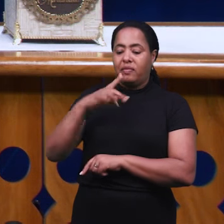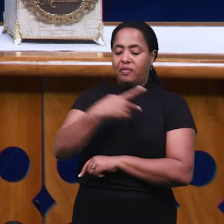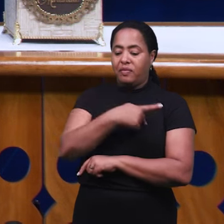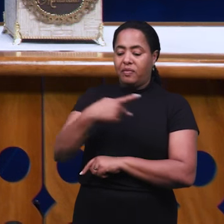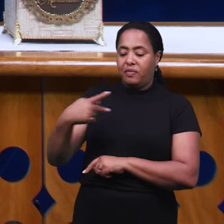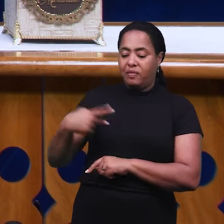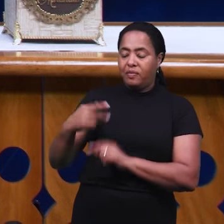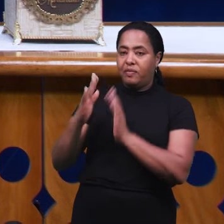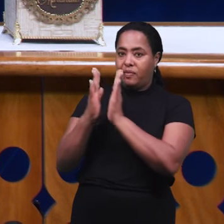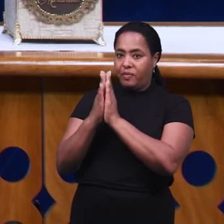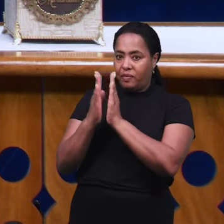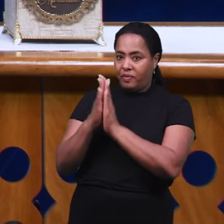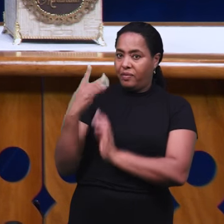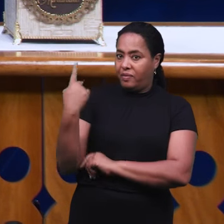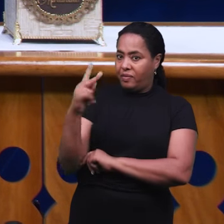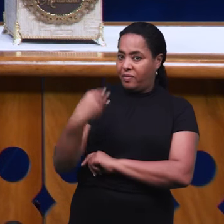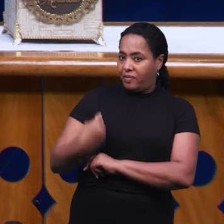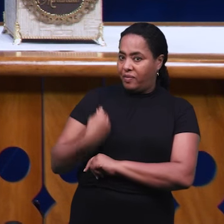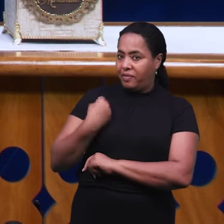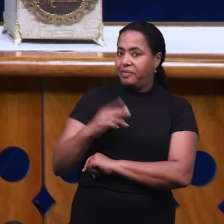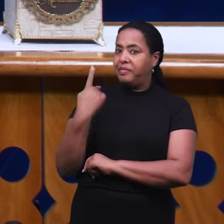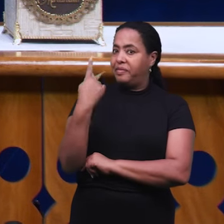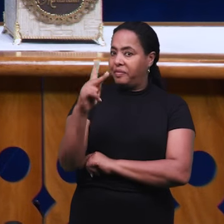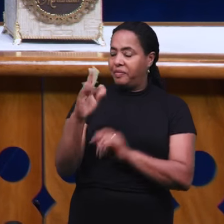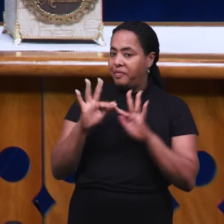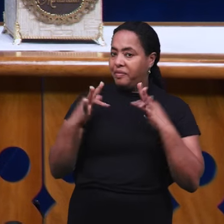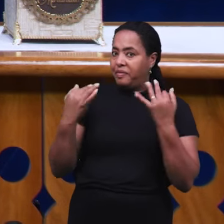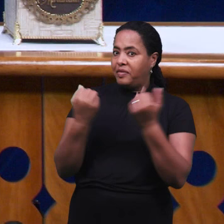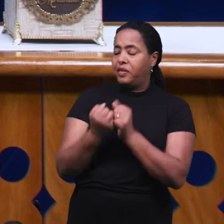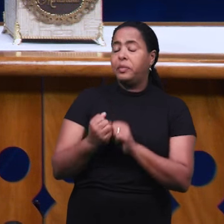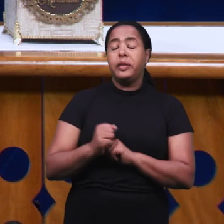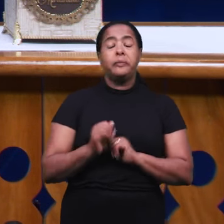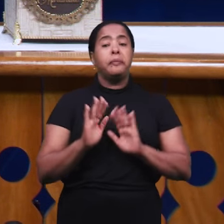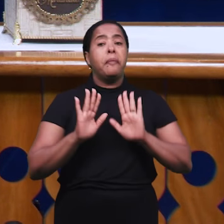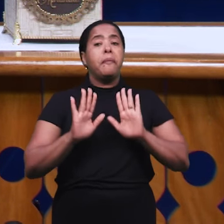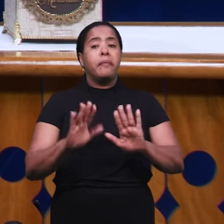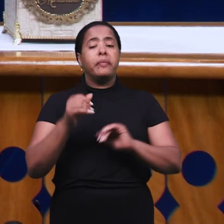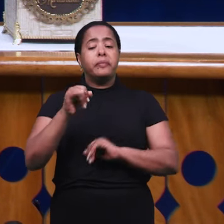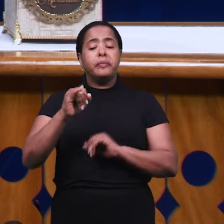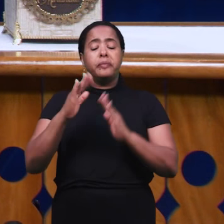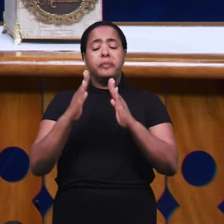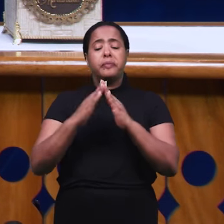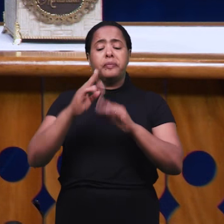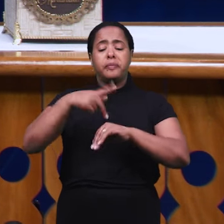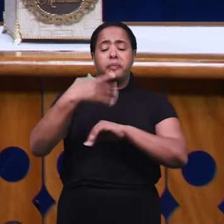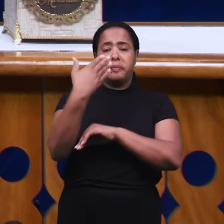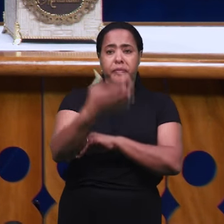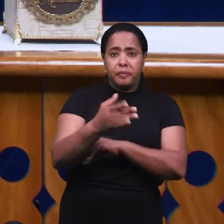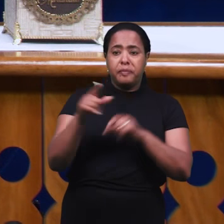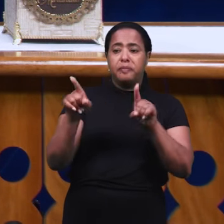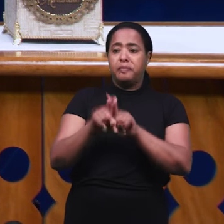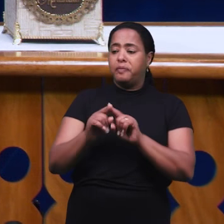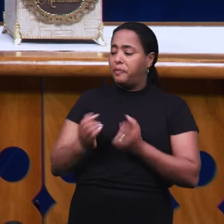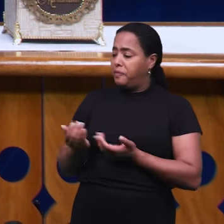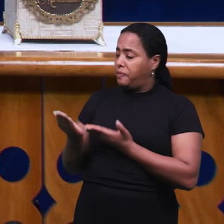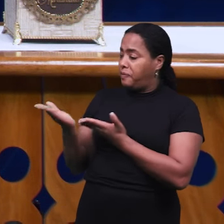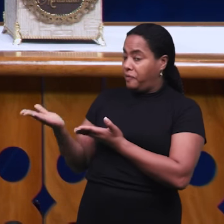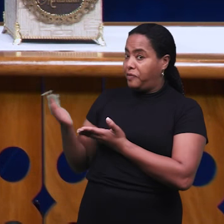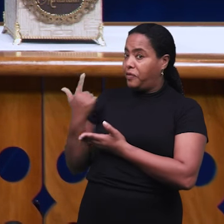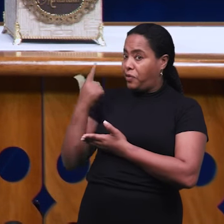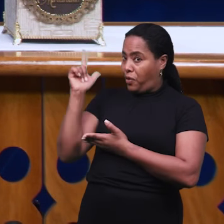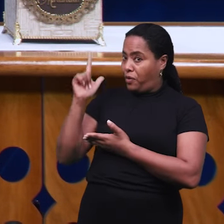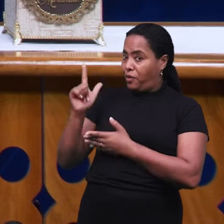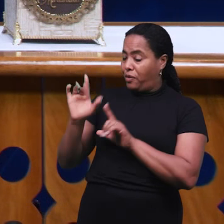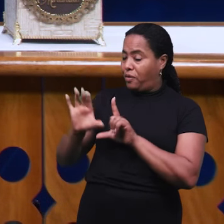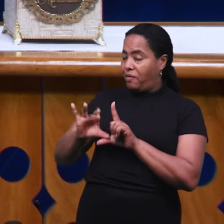disposição para orar por você, pela sua família. Aqueles que são do exterior também vão aparecer aqui, vai aparecer aqui um QR